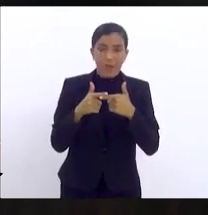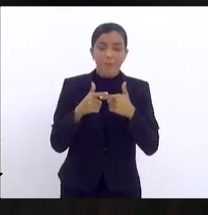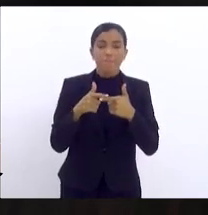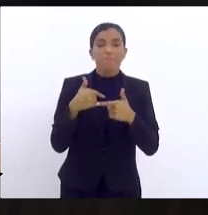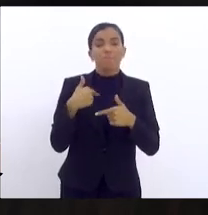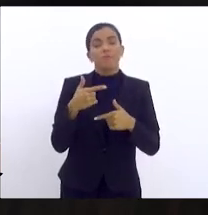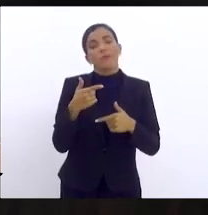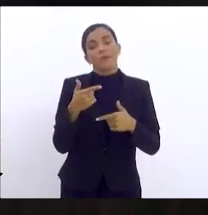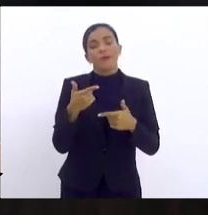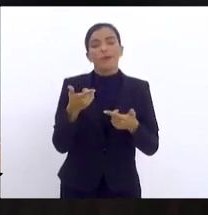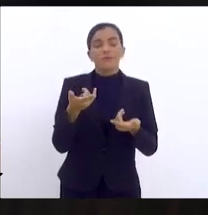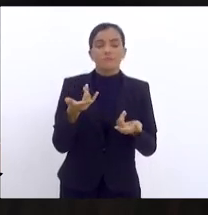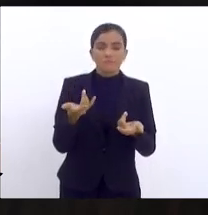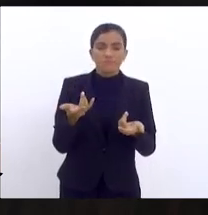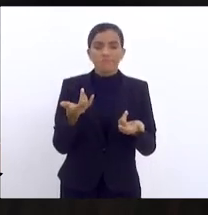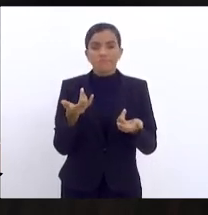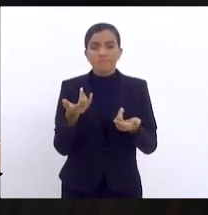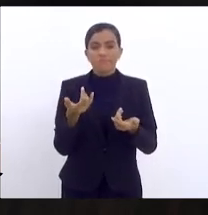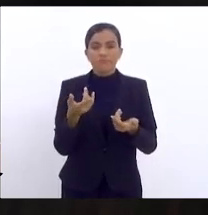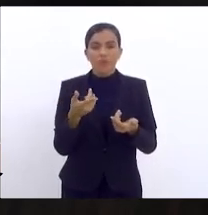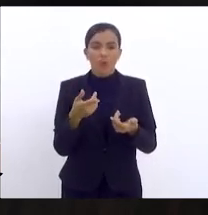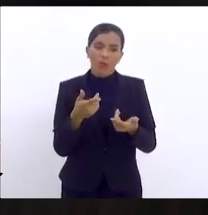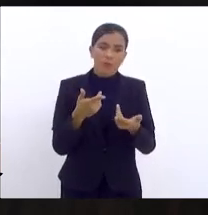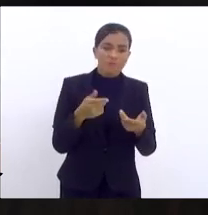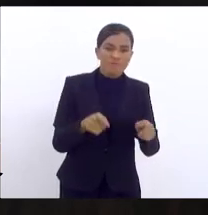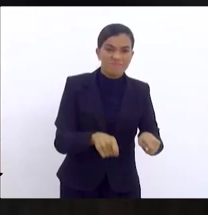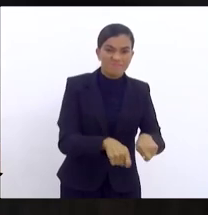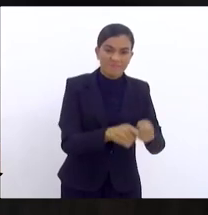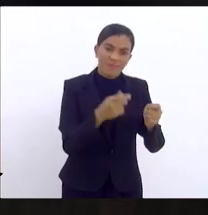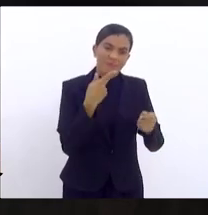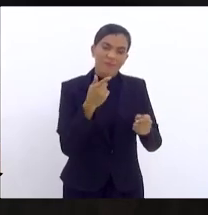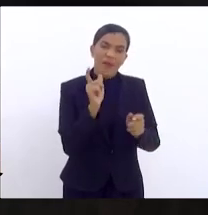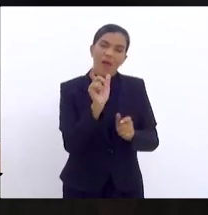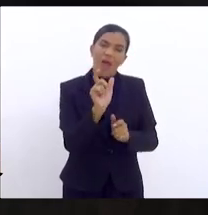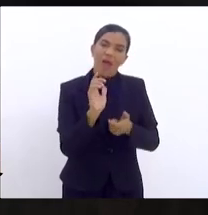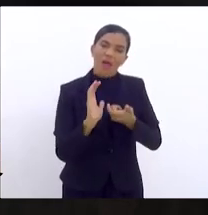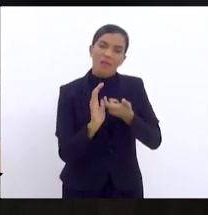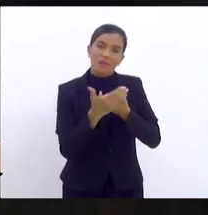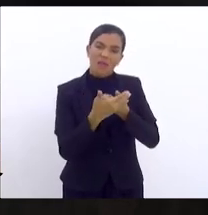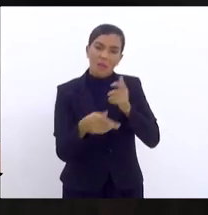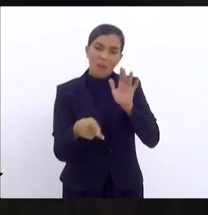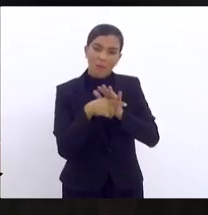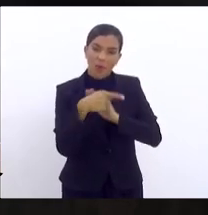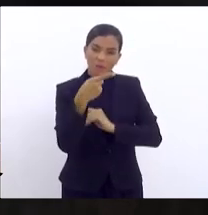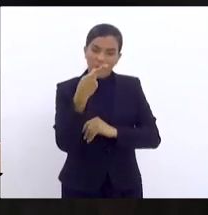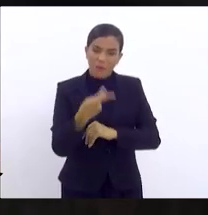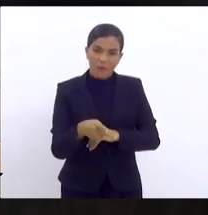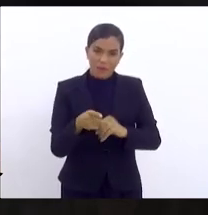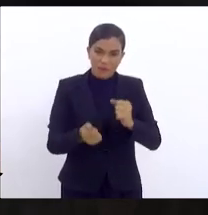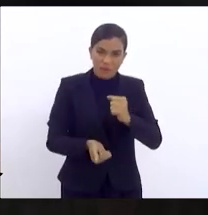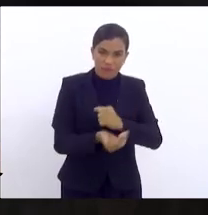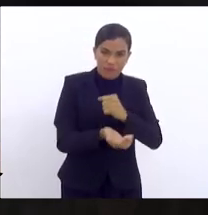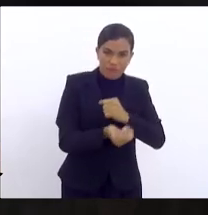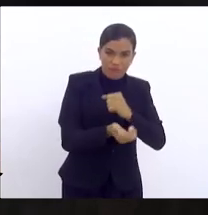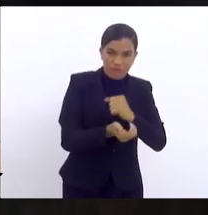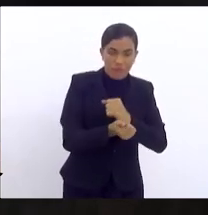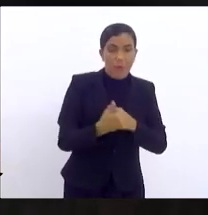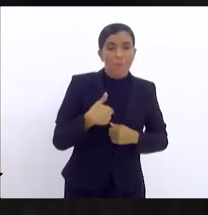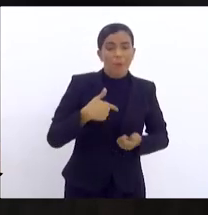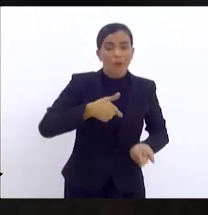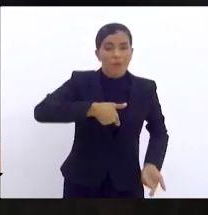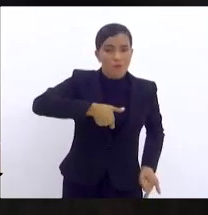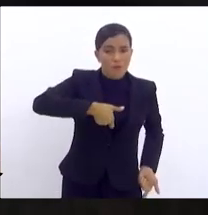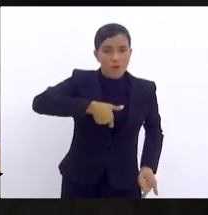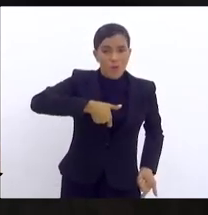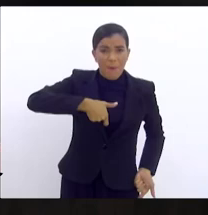você dava um prejuízo né nossa linguajar dentro do tráfico com a quantidade de fuzis que estão sendo